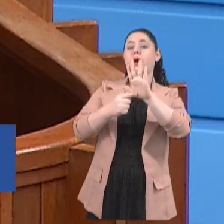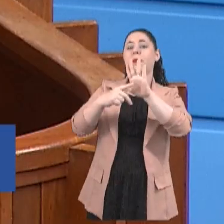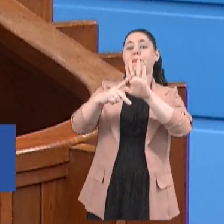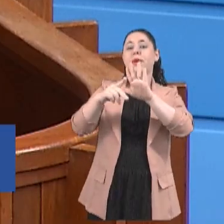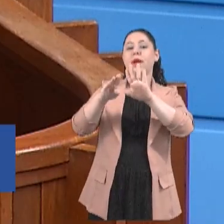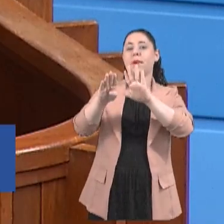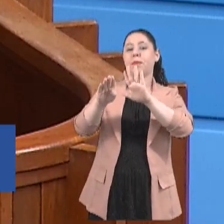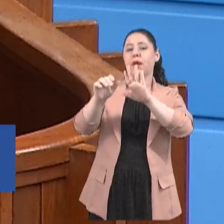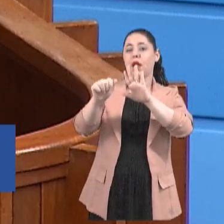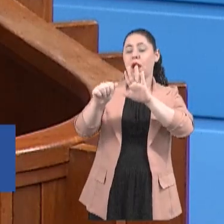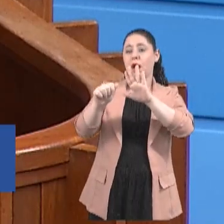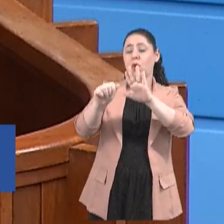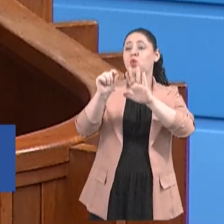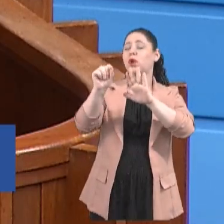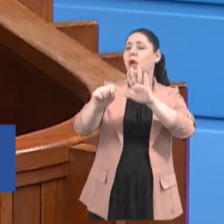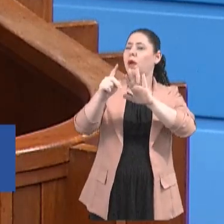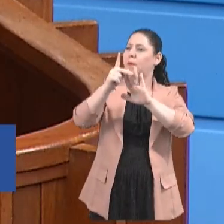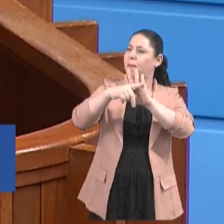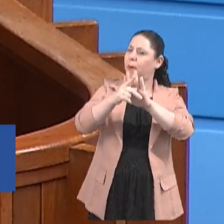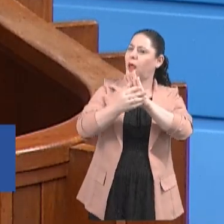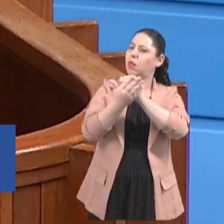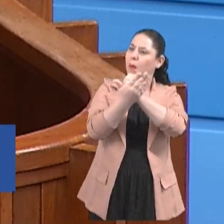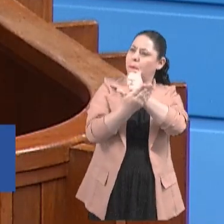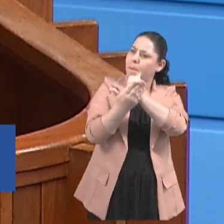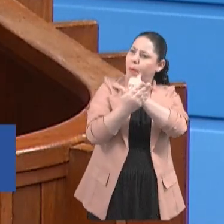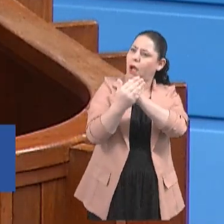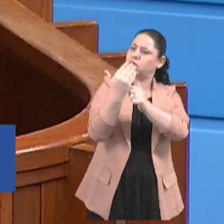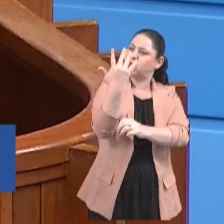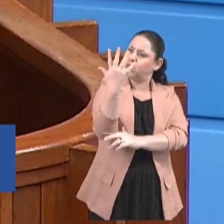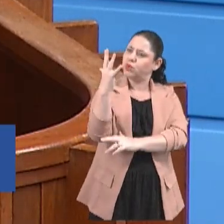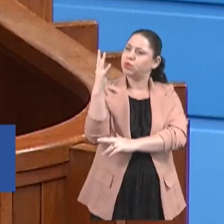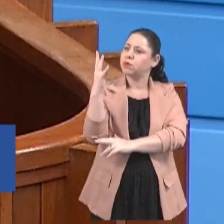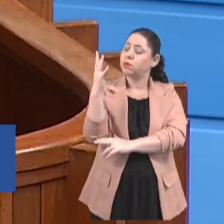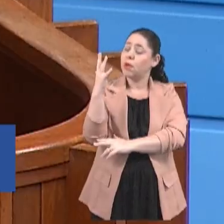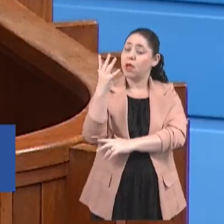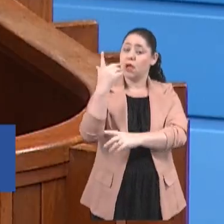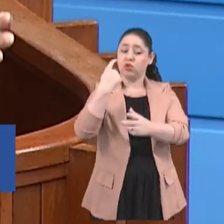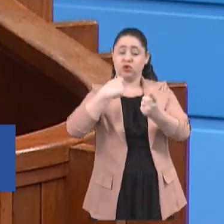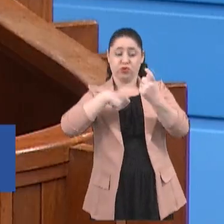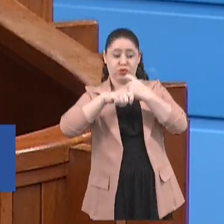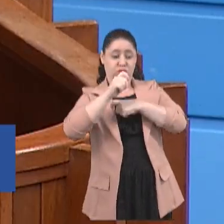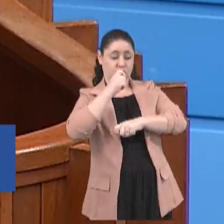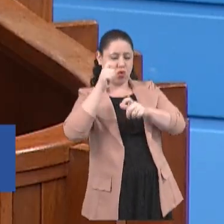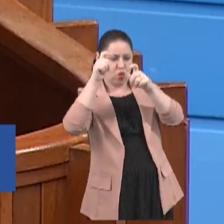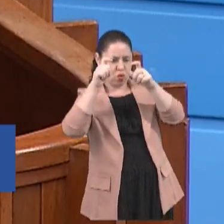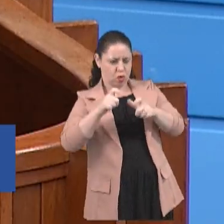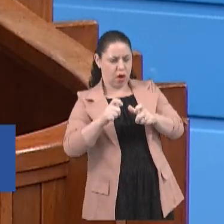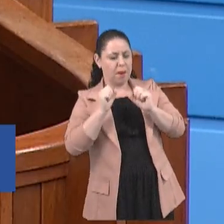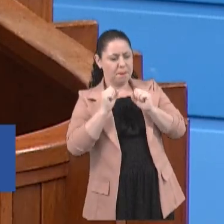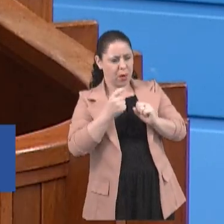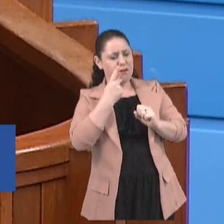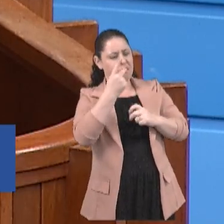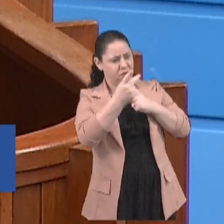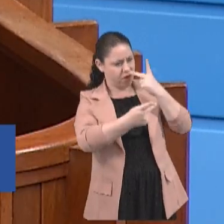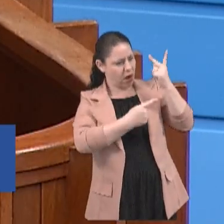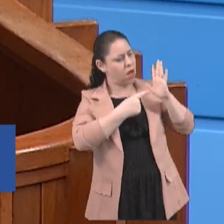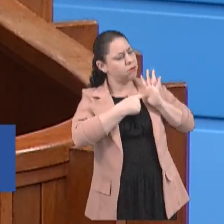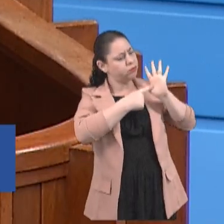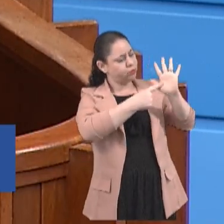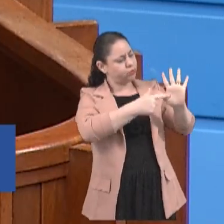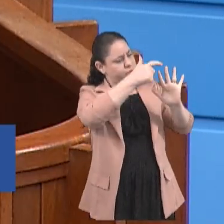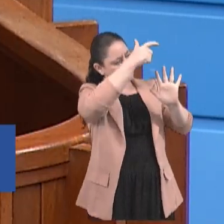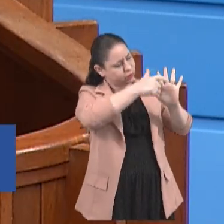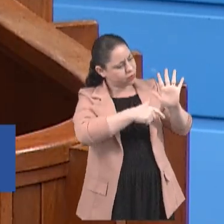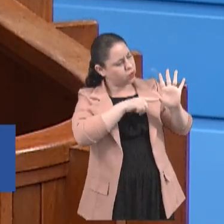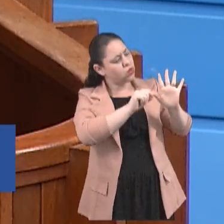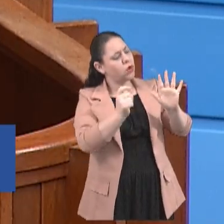PBA, que é o Plano Básico Ambiental. E é nesse plano que os gestores locais que vão poder se manifestar devem apresentar essa